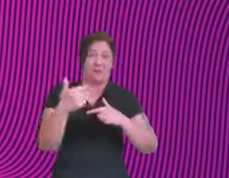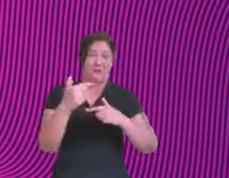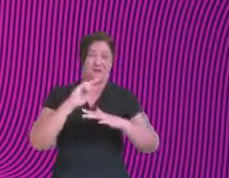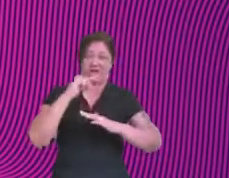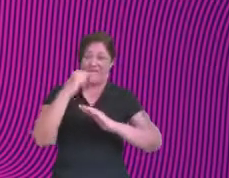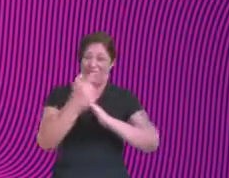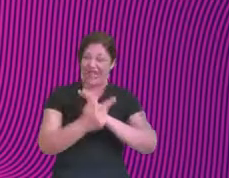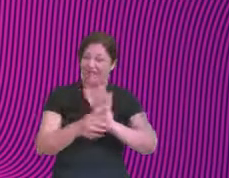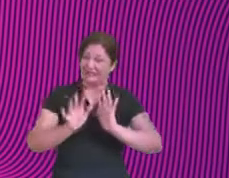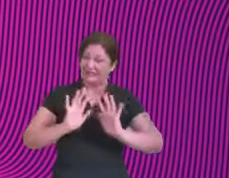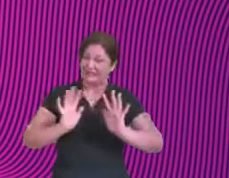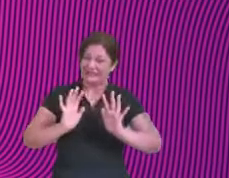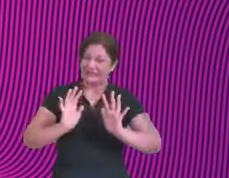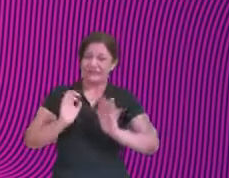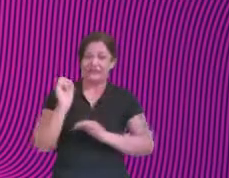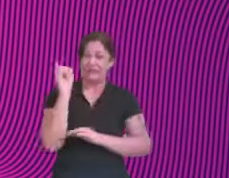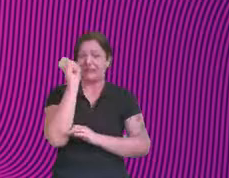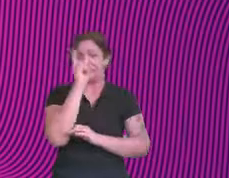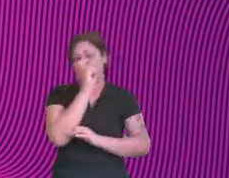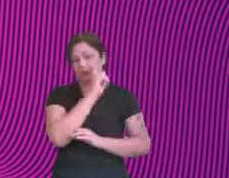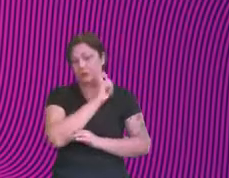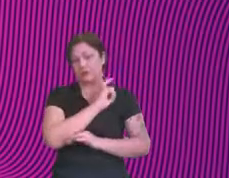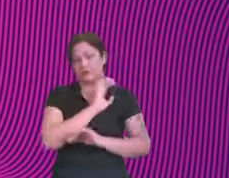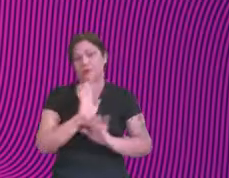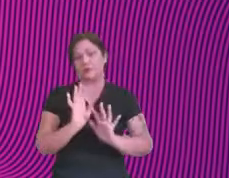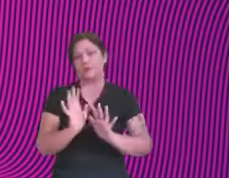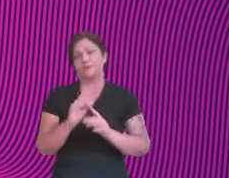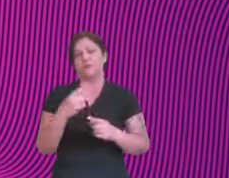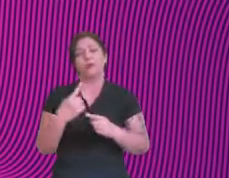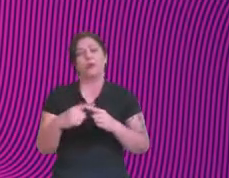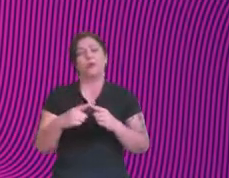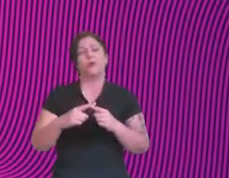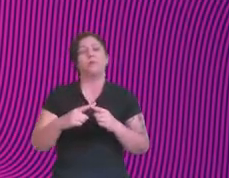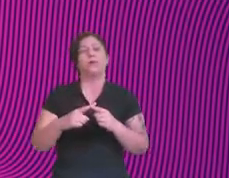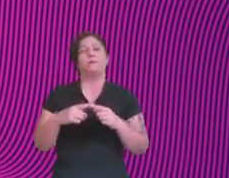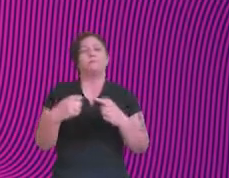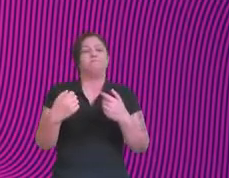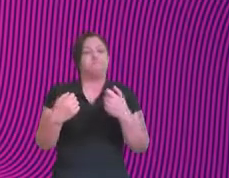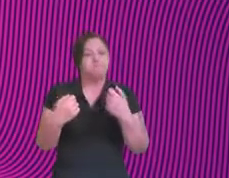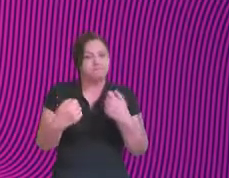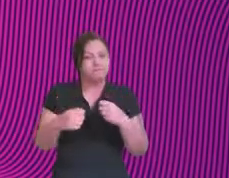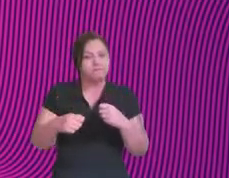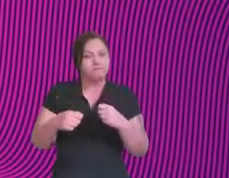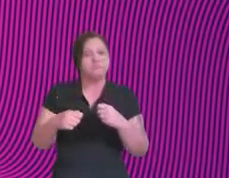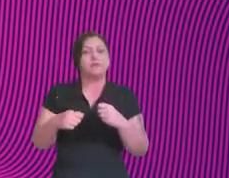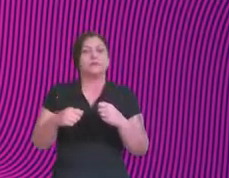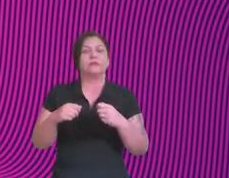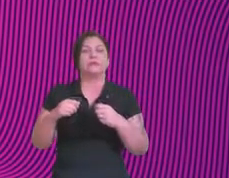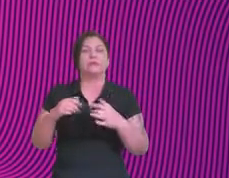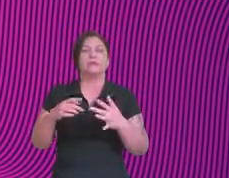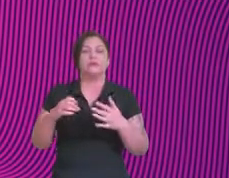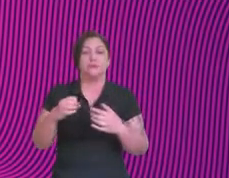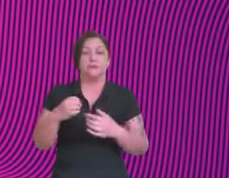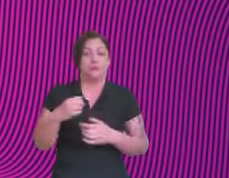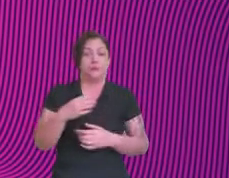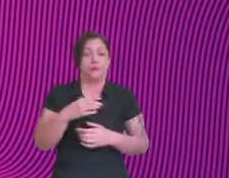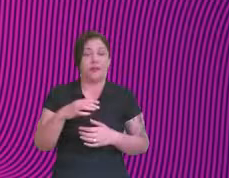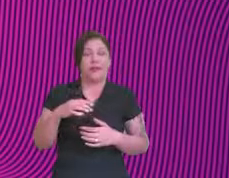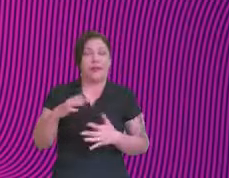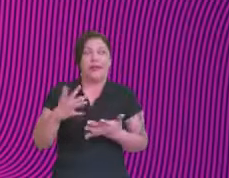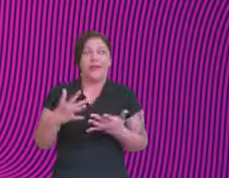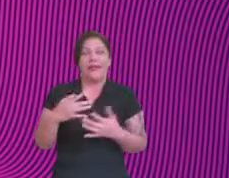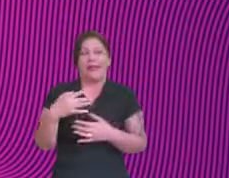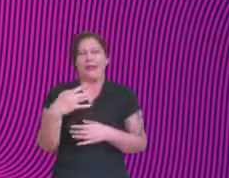também consegue, né, pelo estudo PROD, uma sobrevida bastante satisfatória, né, de 40